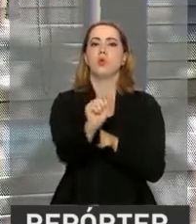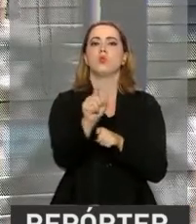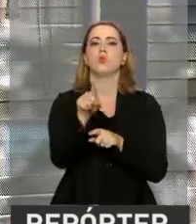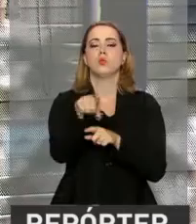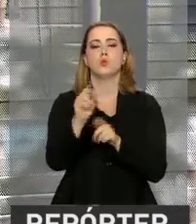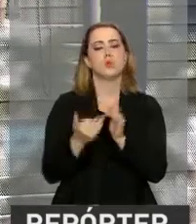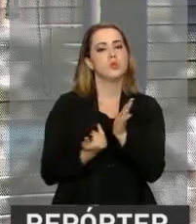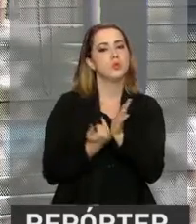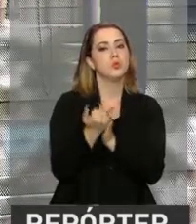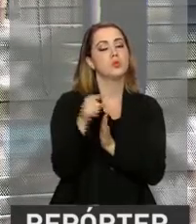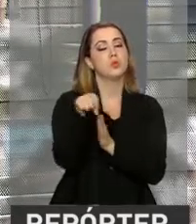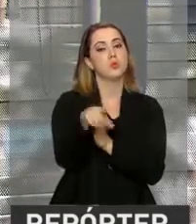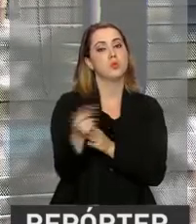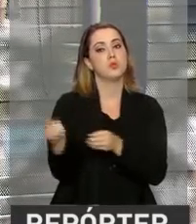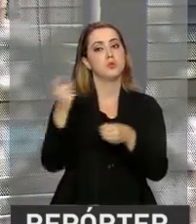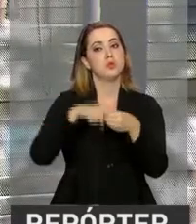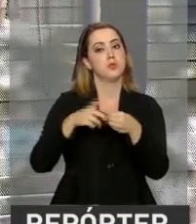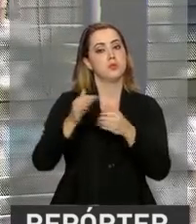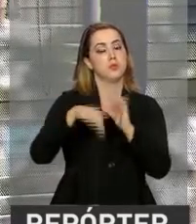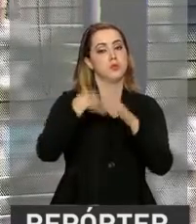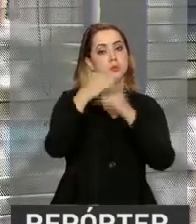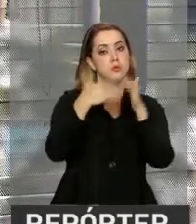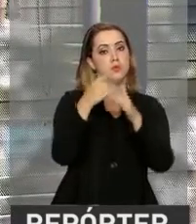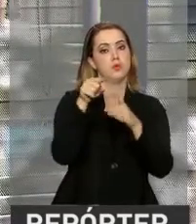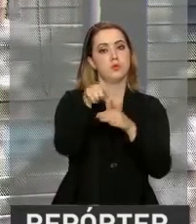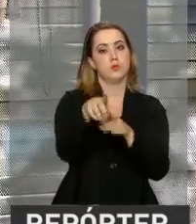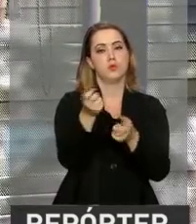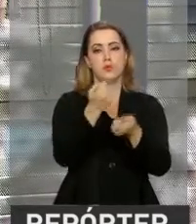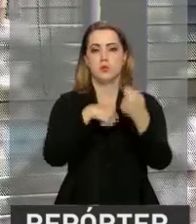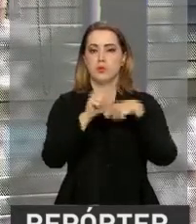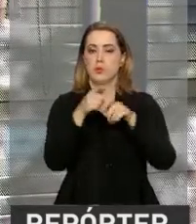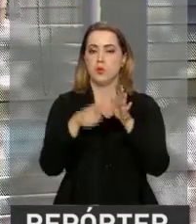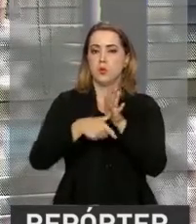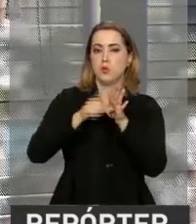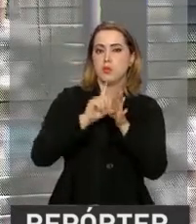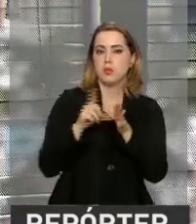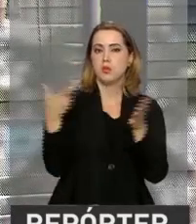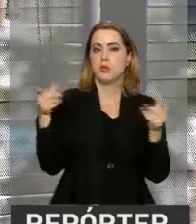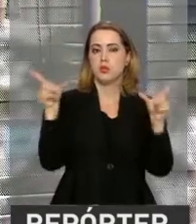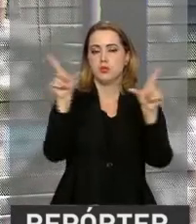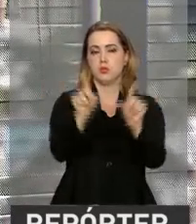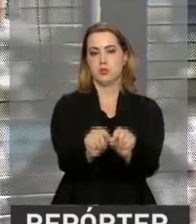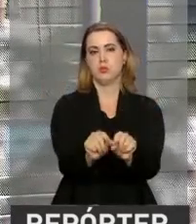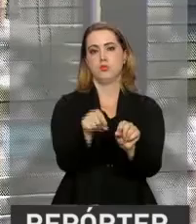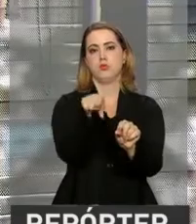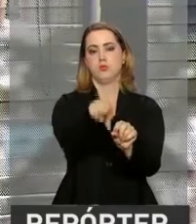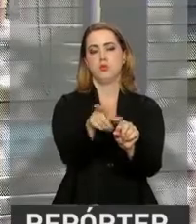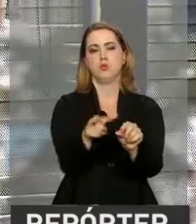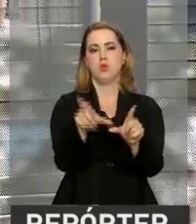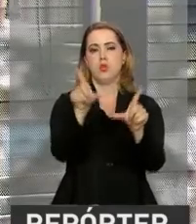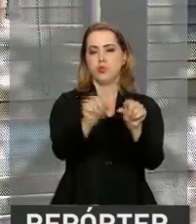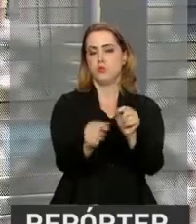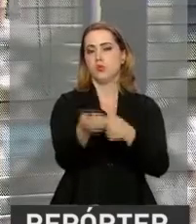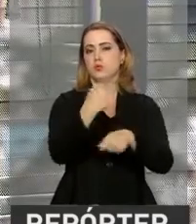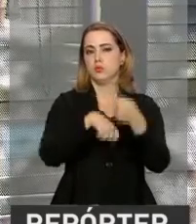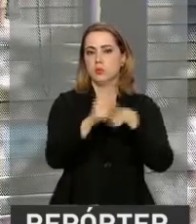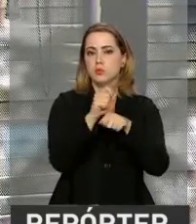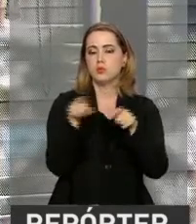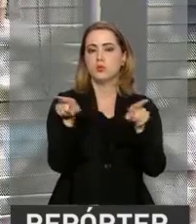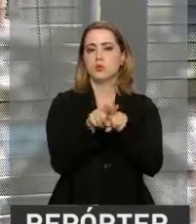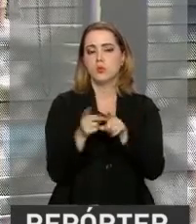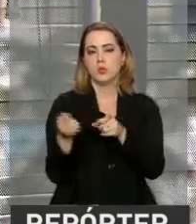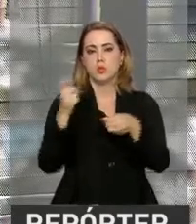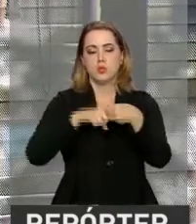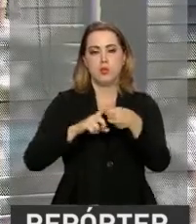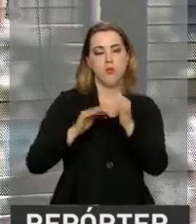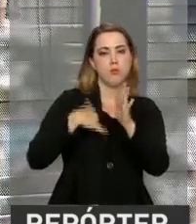primeiro passo para que se possa voltar a crescer. Então, se a economia antes estava sendo reprimida, diminuída a atividade econômica, para que ela